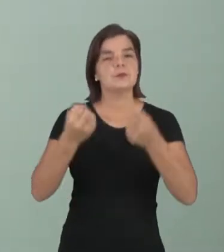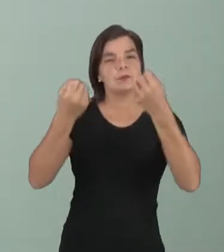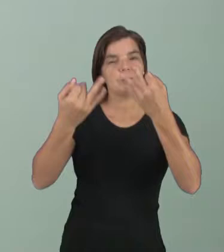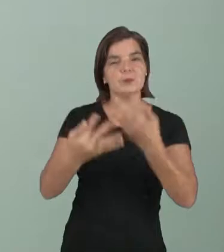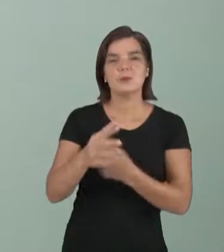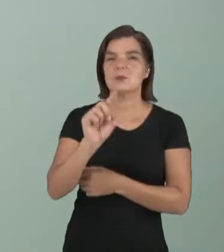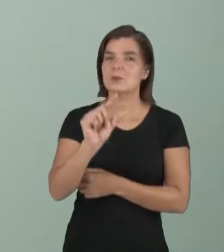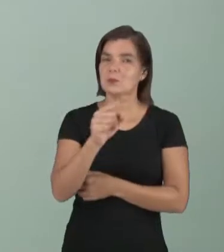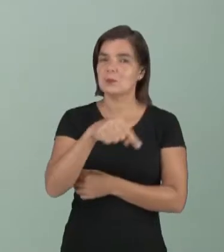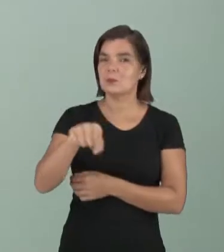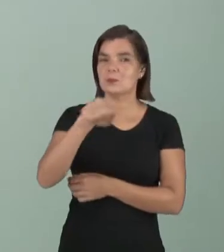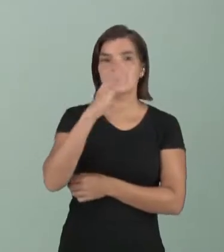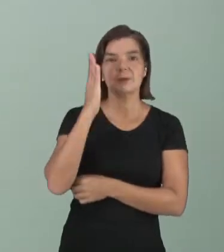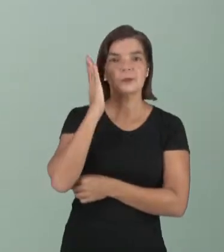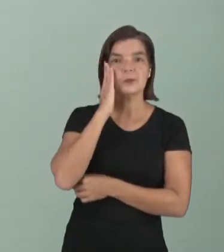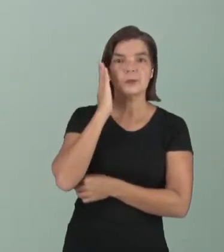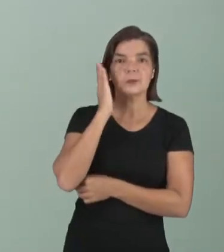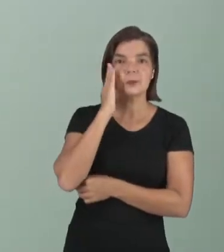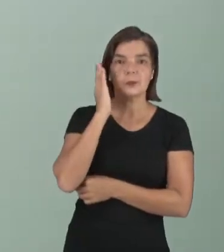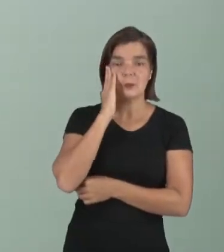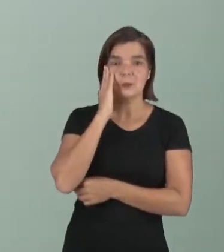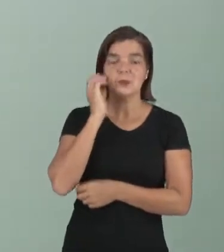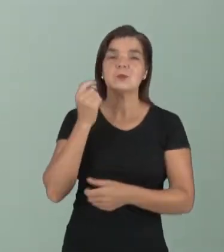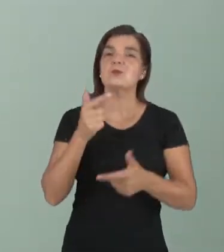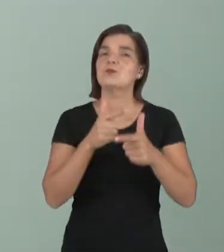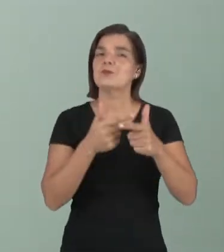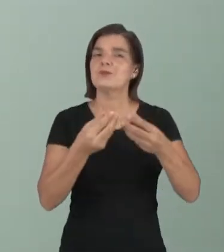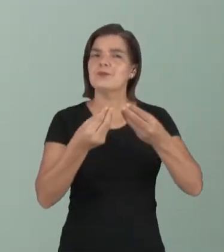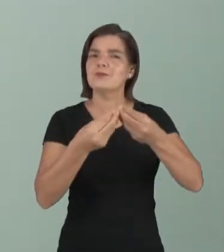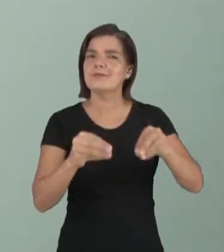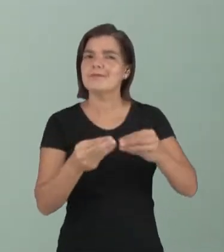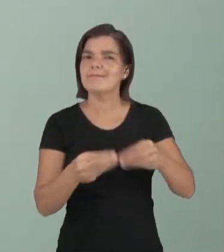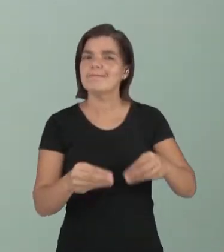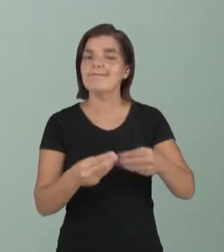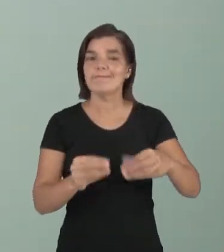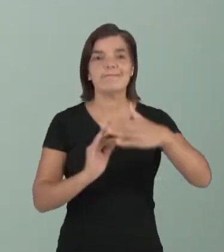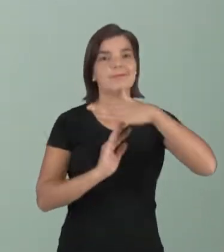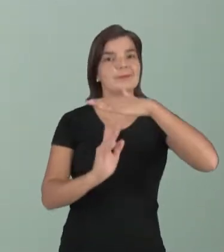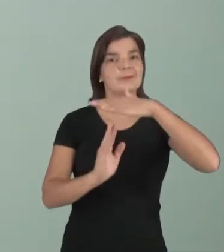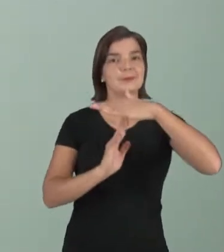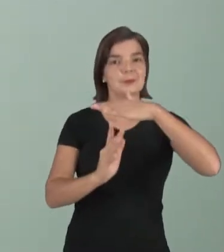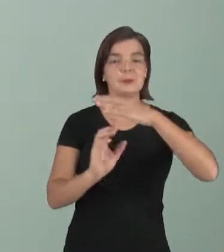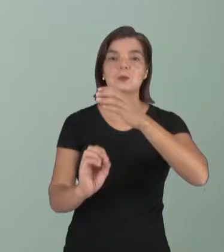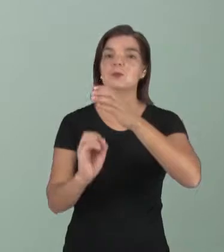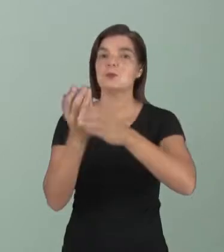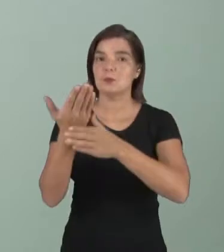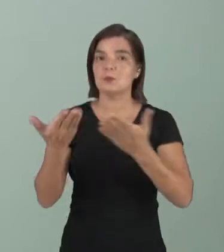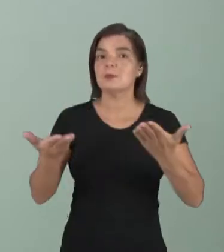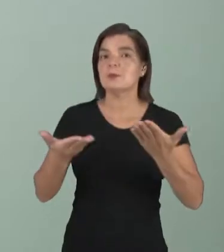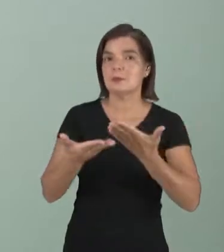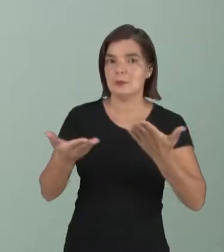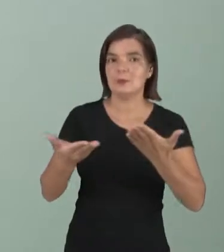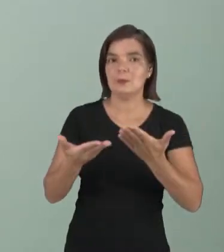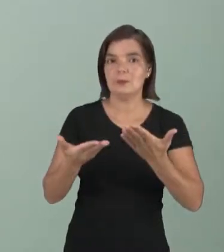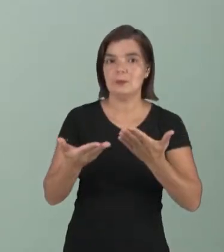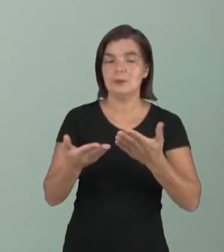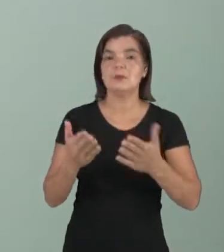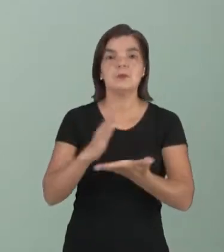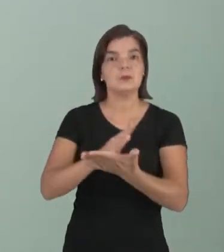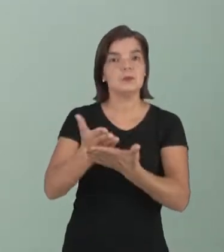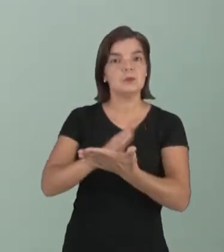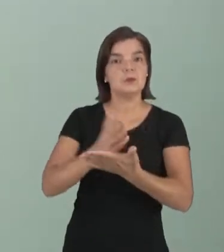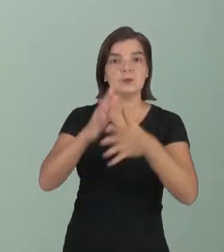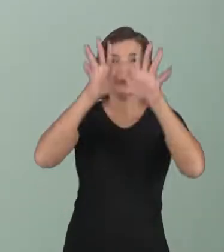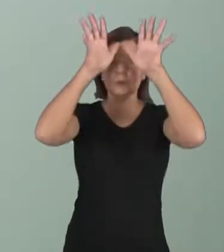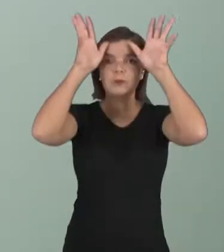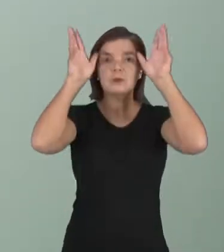pouquinho para que vocês compreendam a crise migratória que está acontecendo atualmente na nossa fronteira do